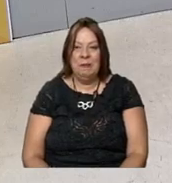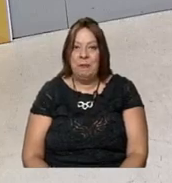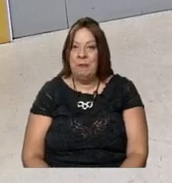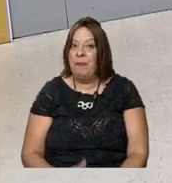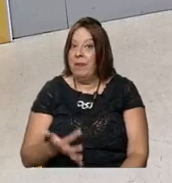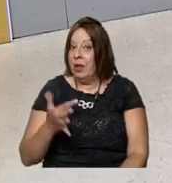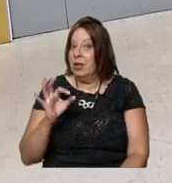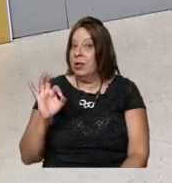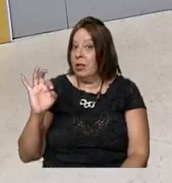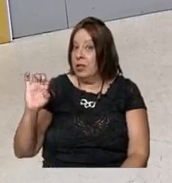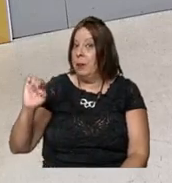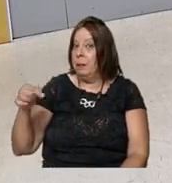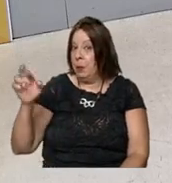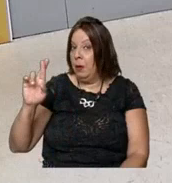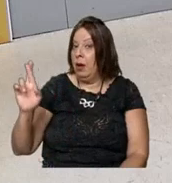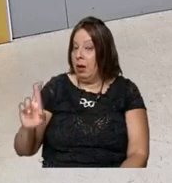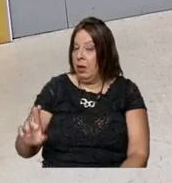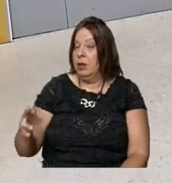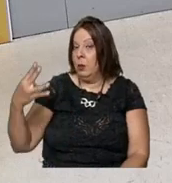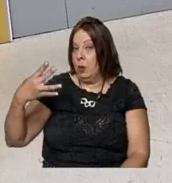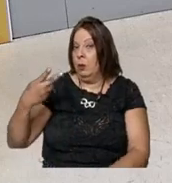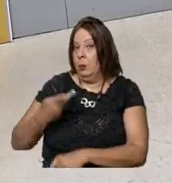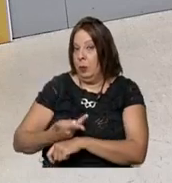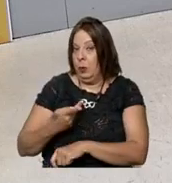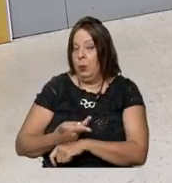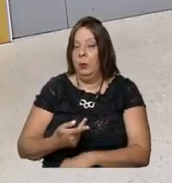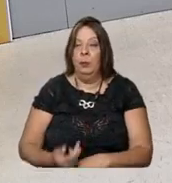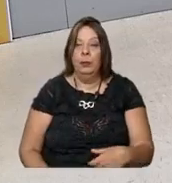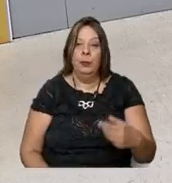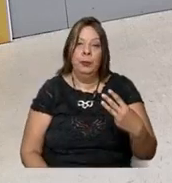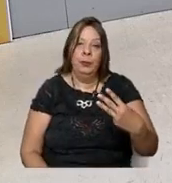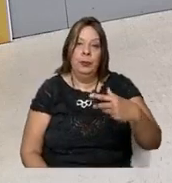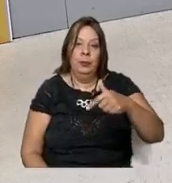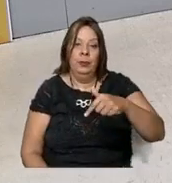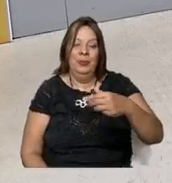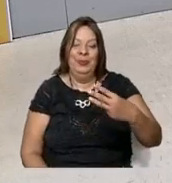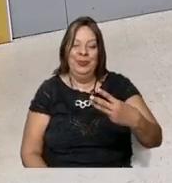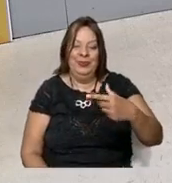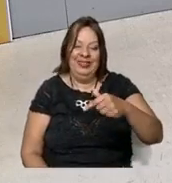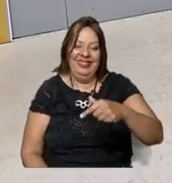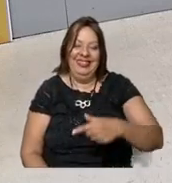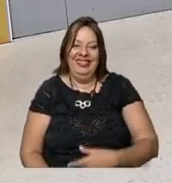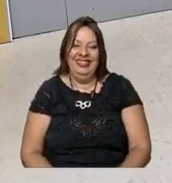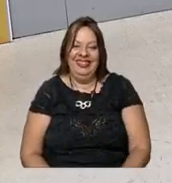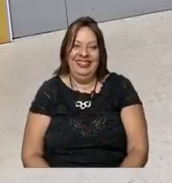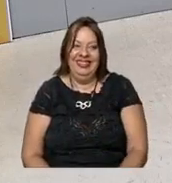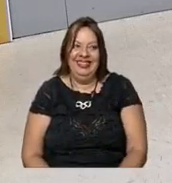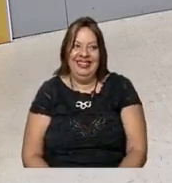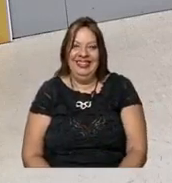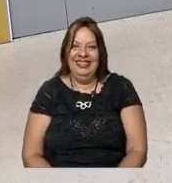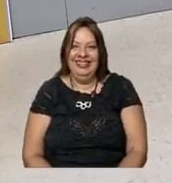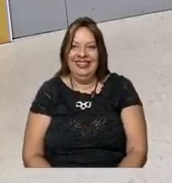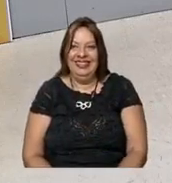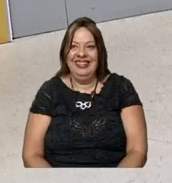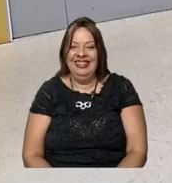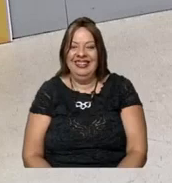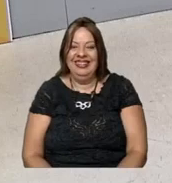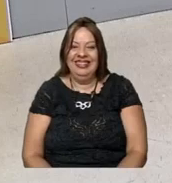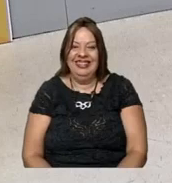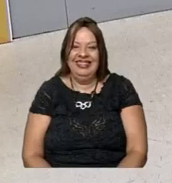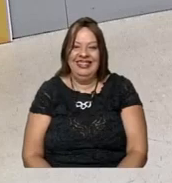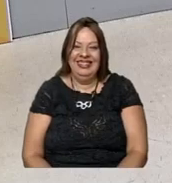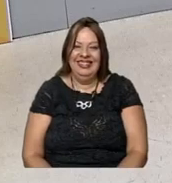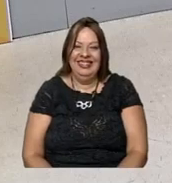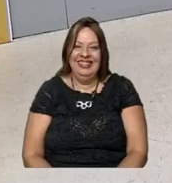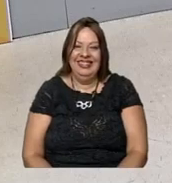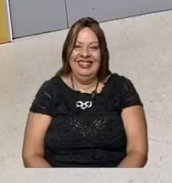mil reais, gente, muito din-din no quarto prêmio, marque 37, 37, 37,